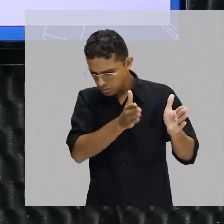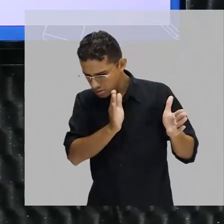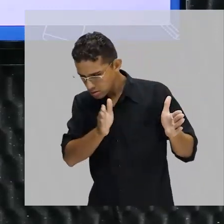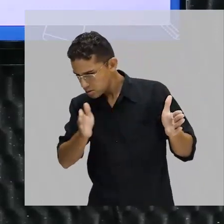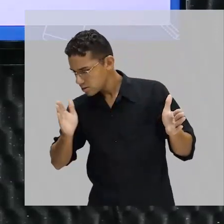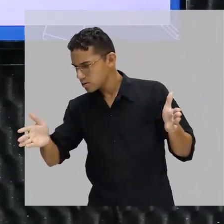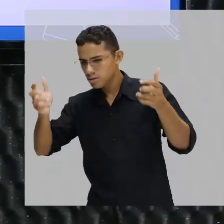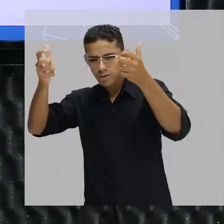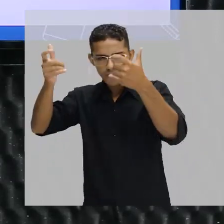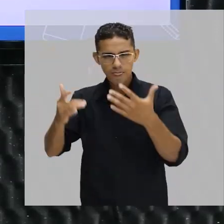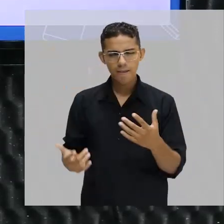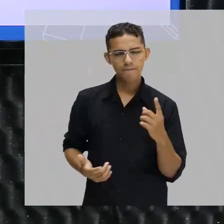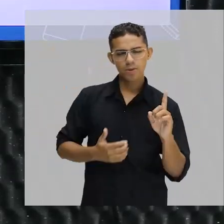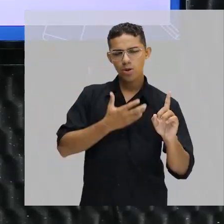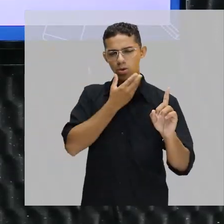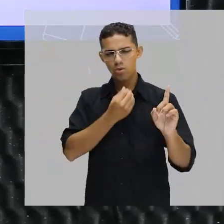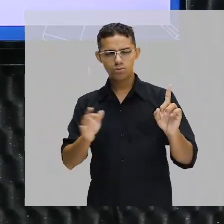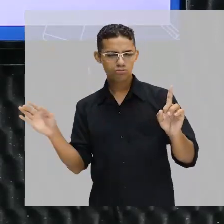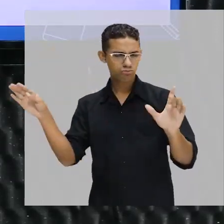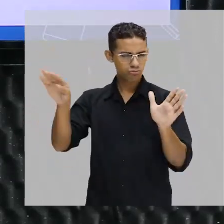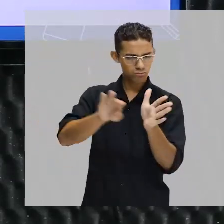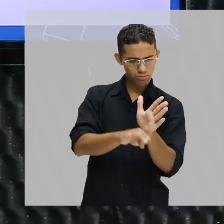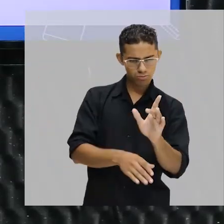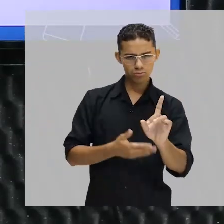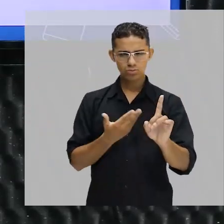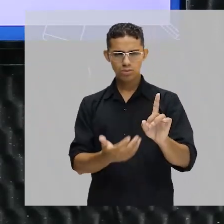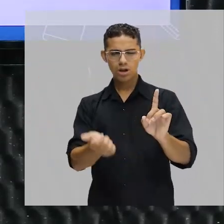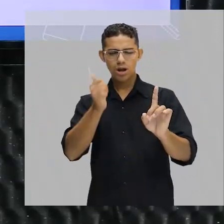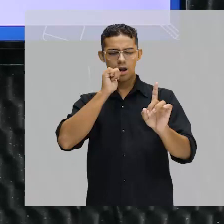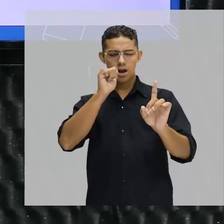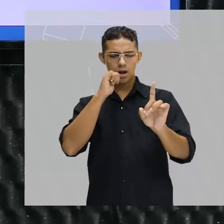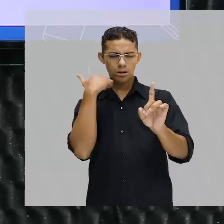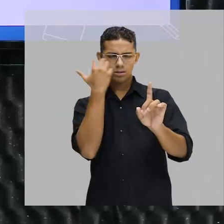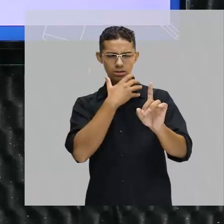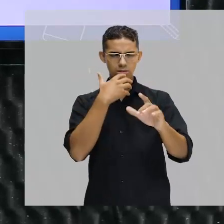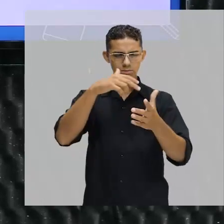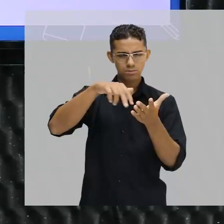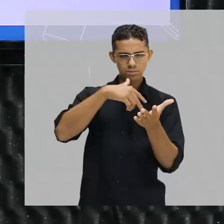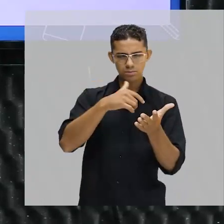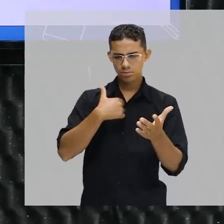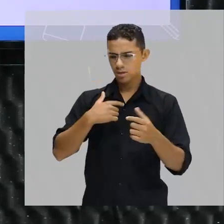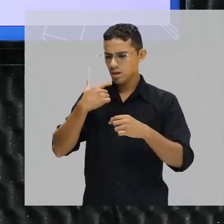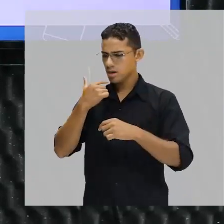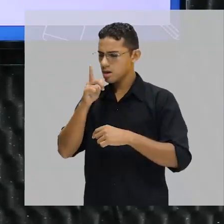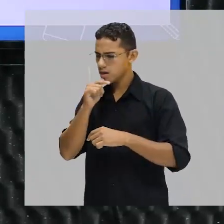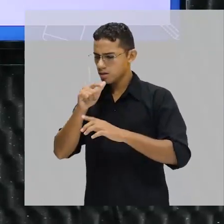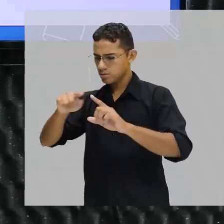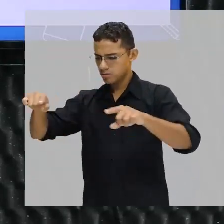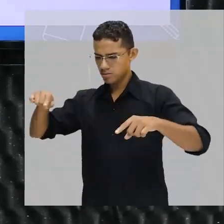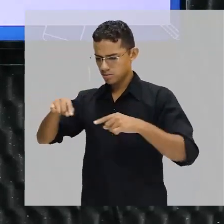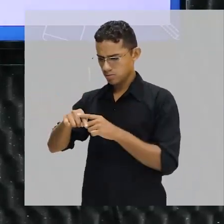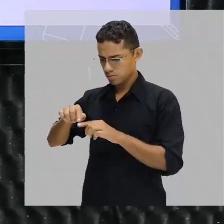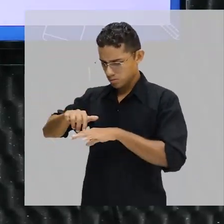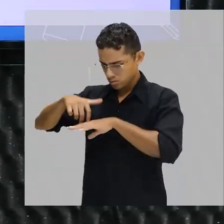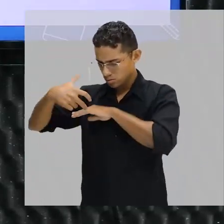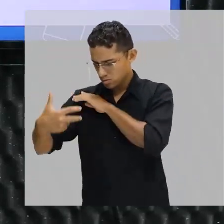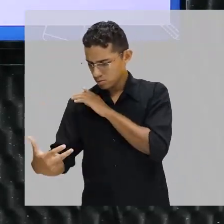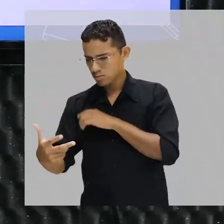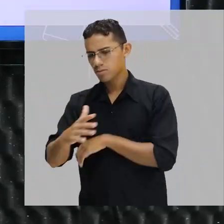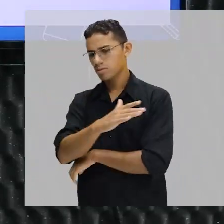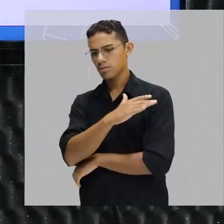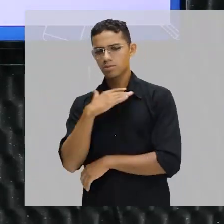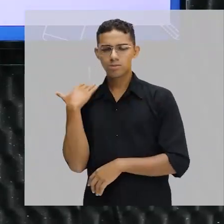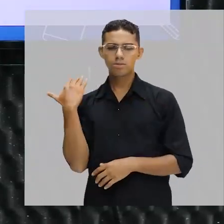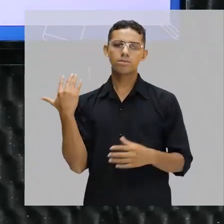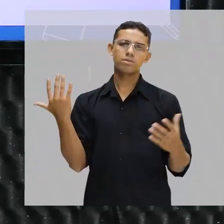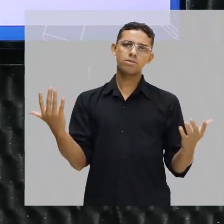progressão. Ele chegou, bebeu, cantou, dançou e depois atirou-se. Então, tem aí, mesmo sendo um